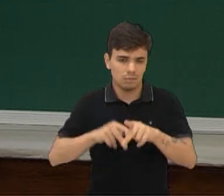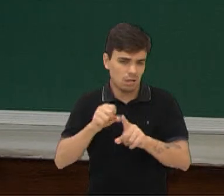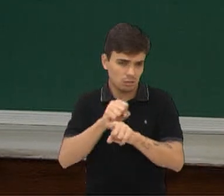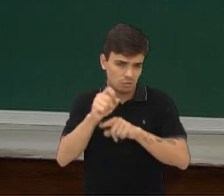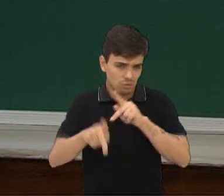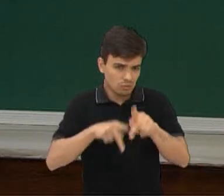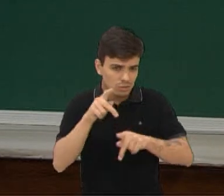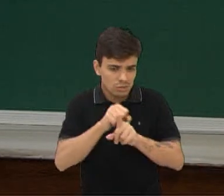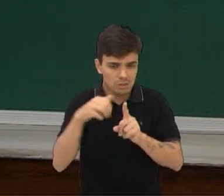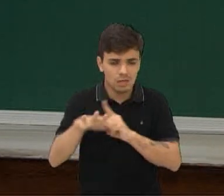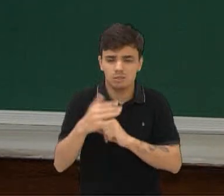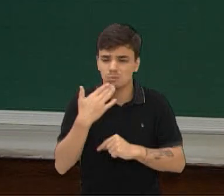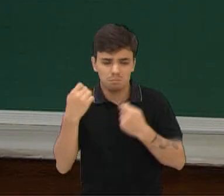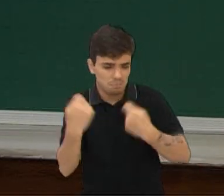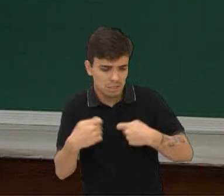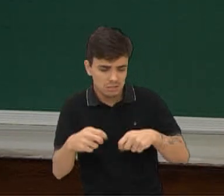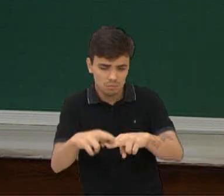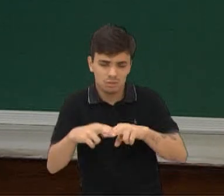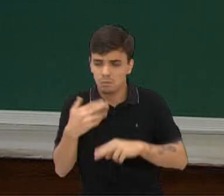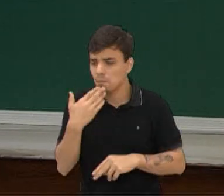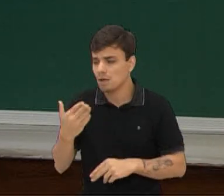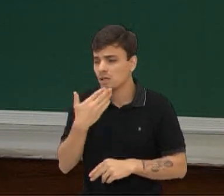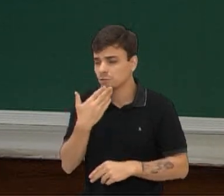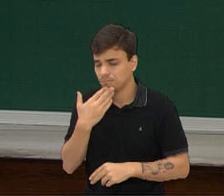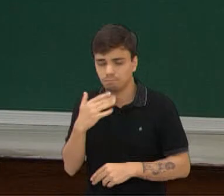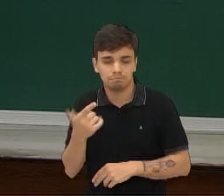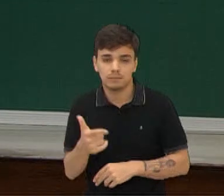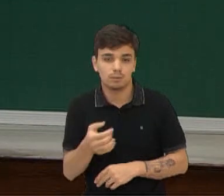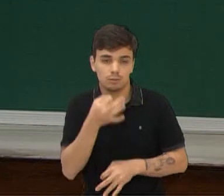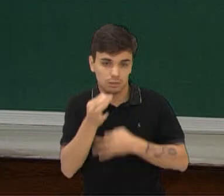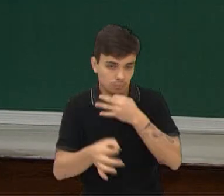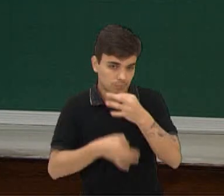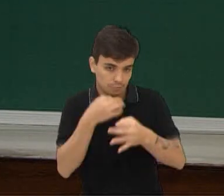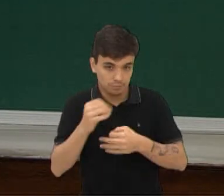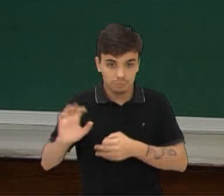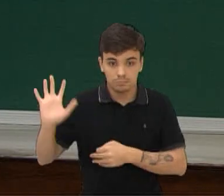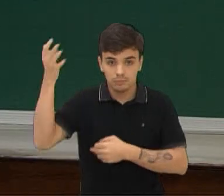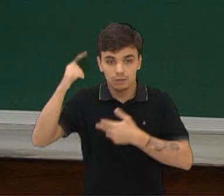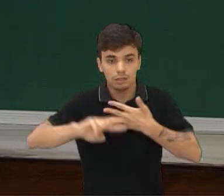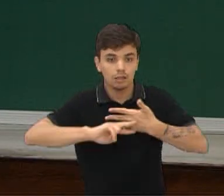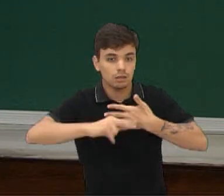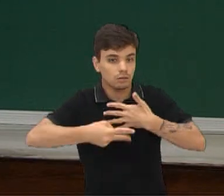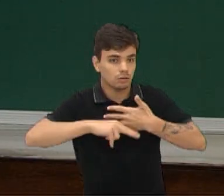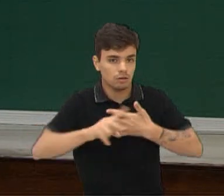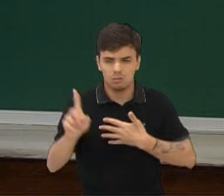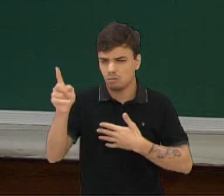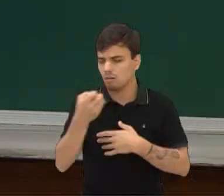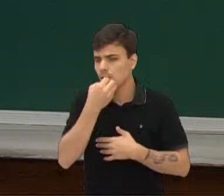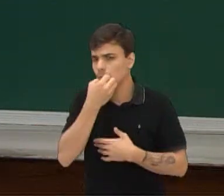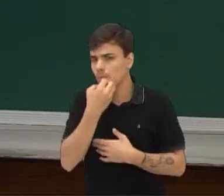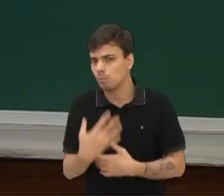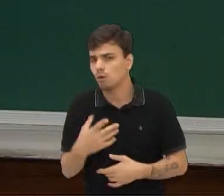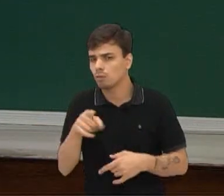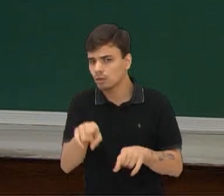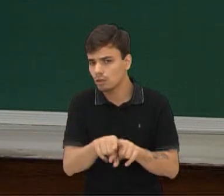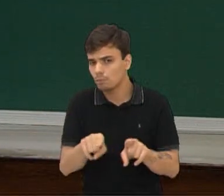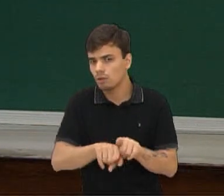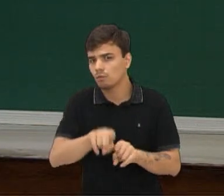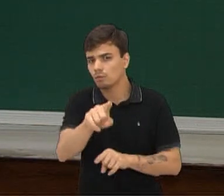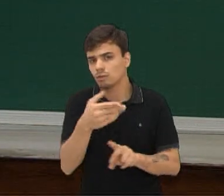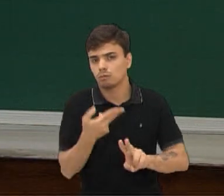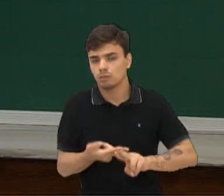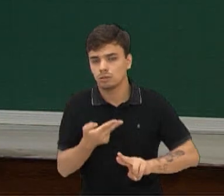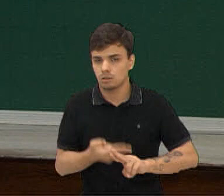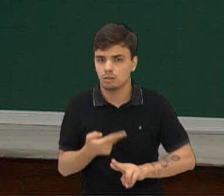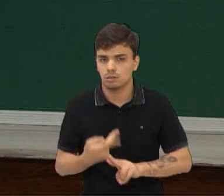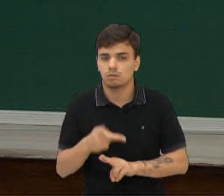não pede. Então, por isso a gente não tem, ó, argumento de causa e consequência. Muito bom esse tipo de argumento, bom você usar